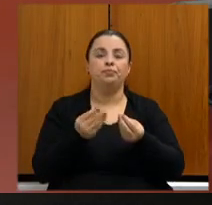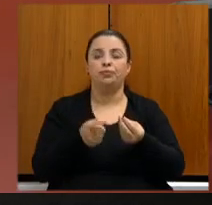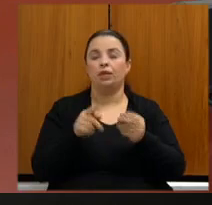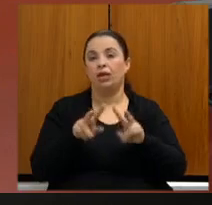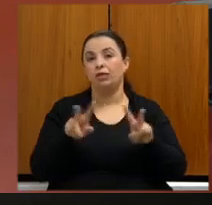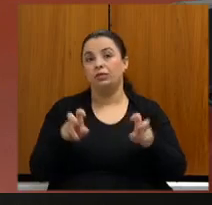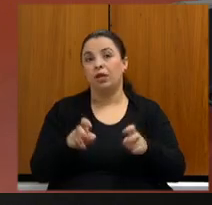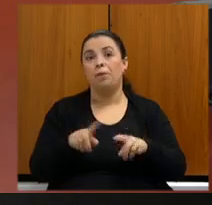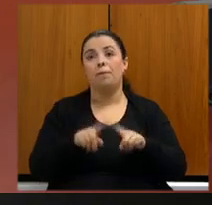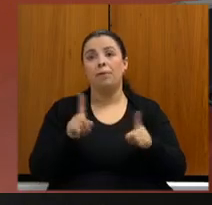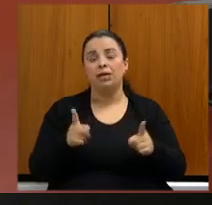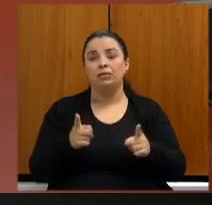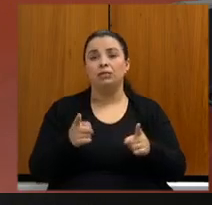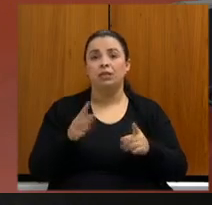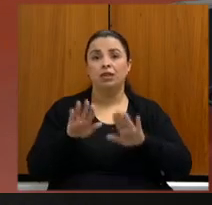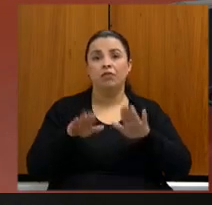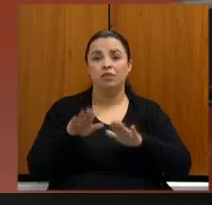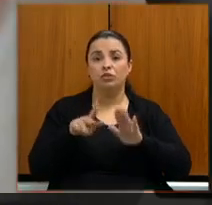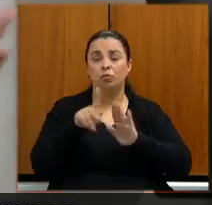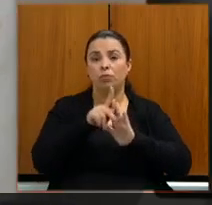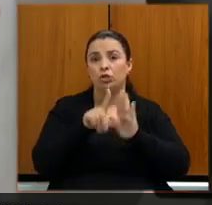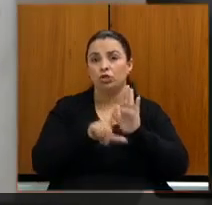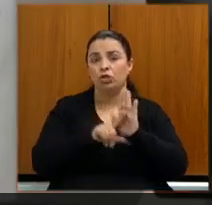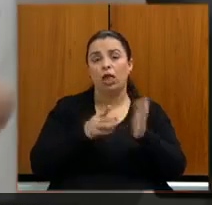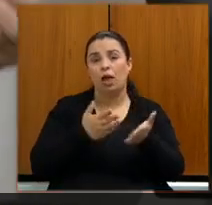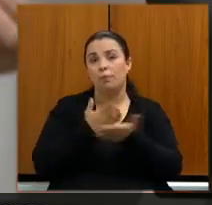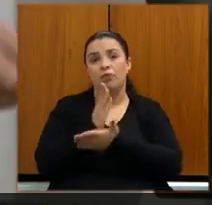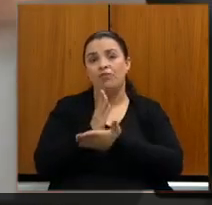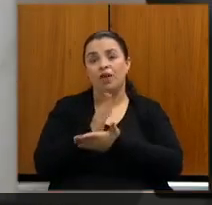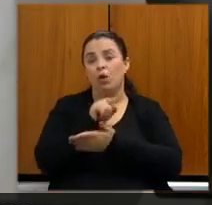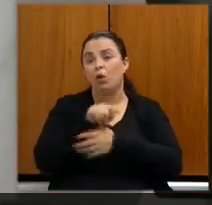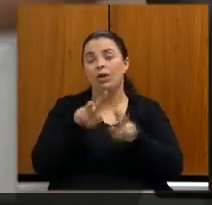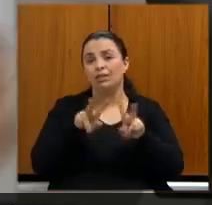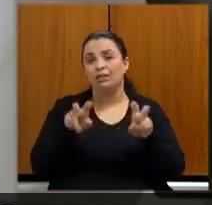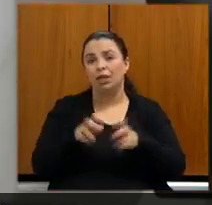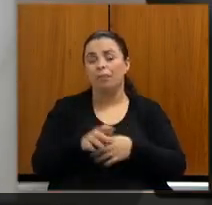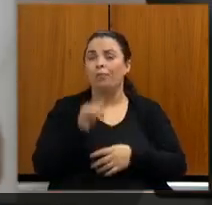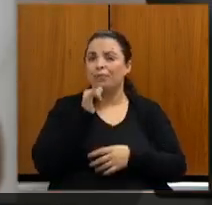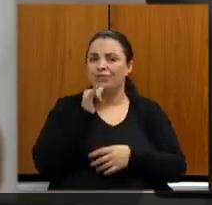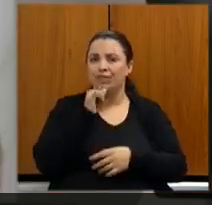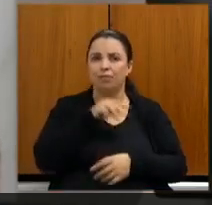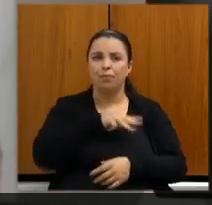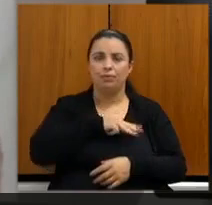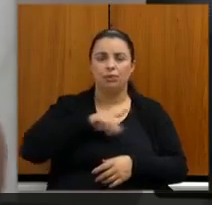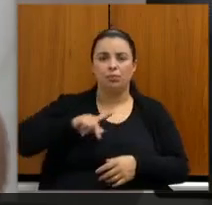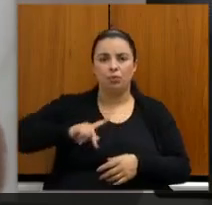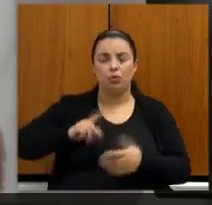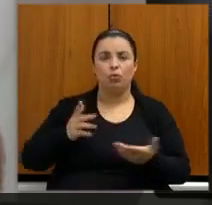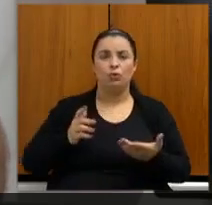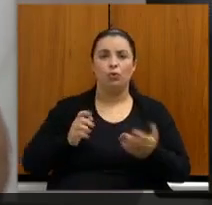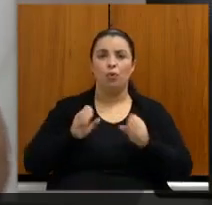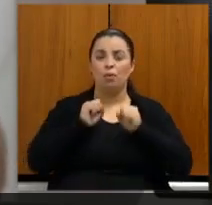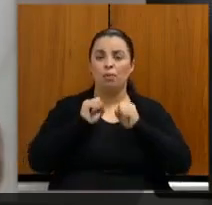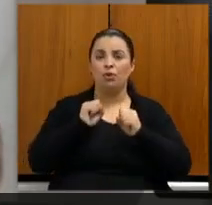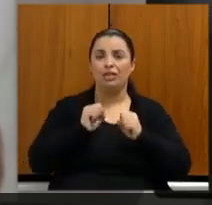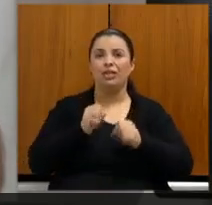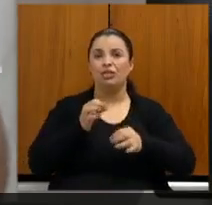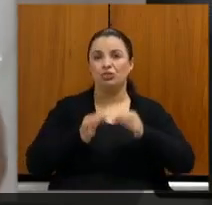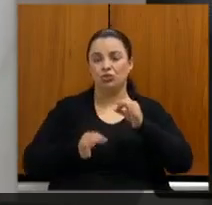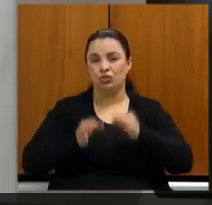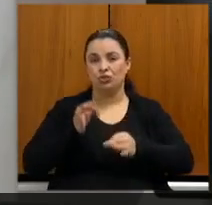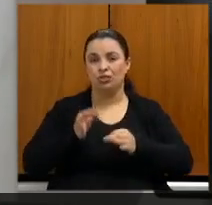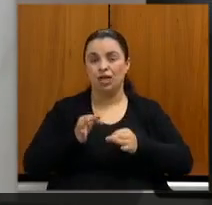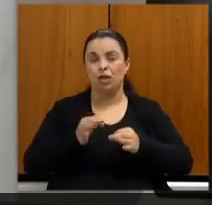aprovar algum projeto de lei nesse sentido aqui Como por exemplo o Ministério Público poder judiciário convoca o